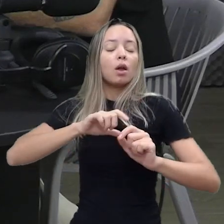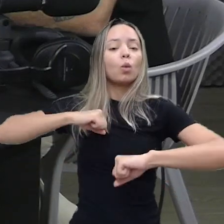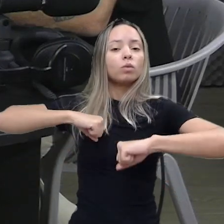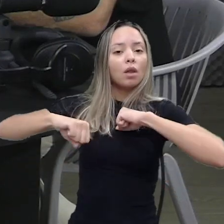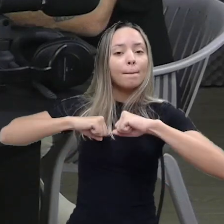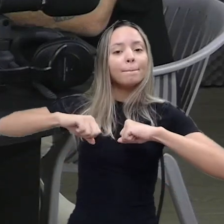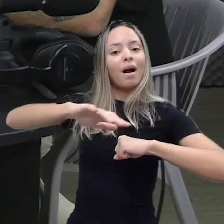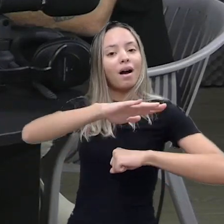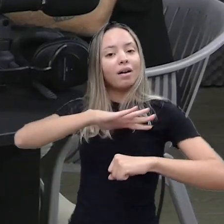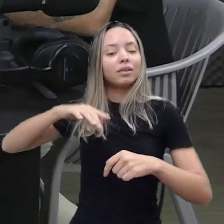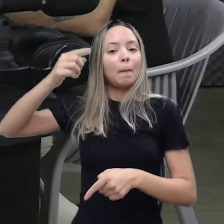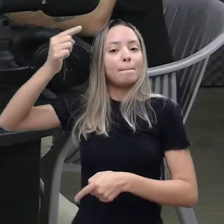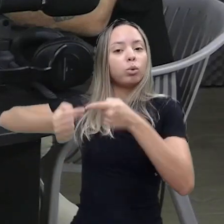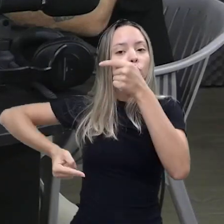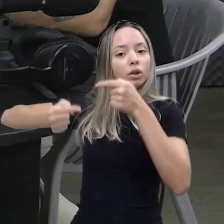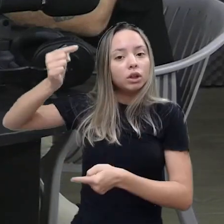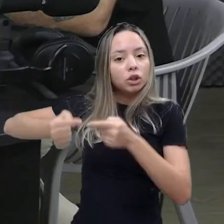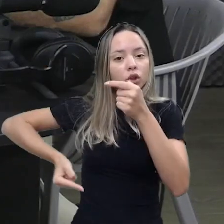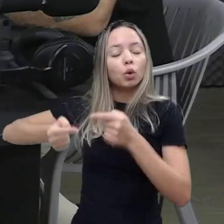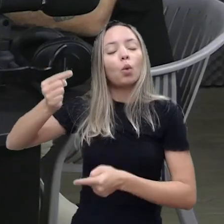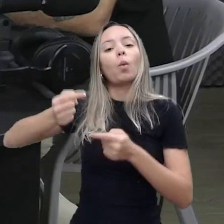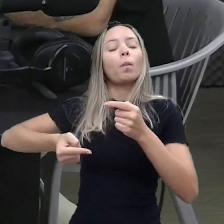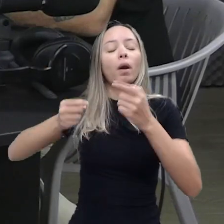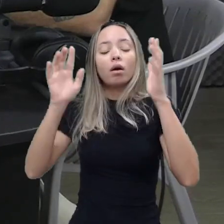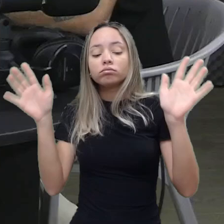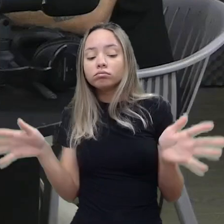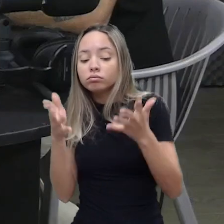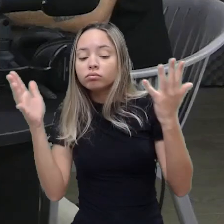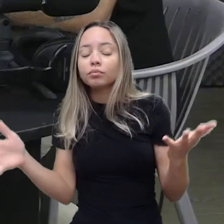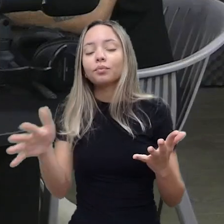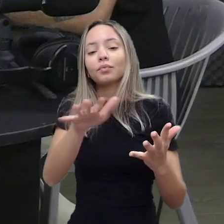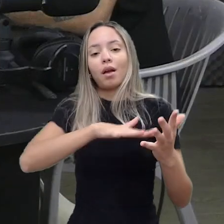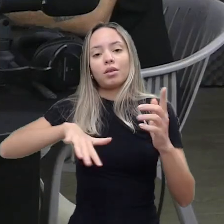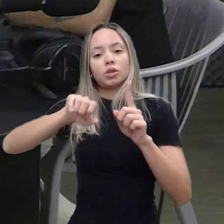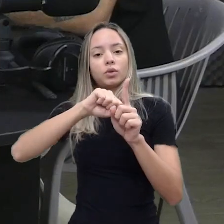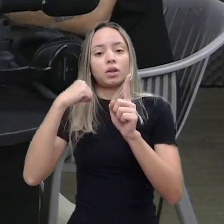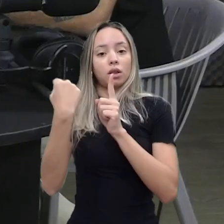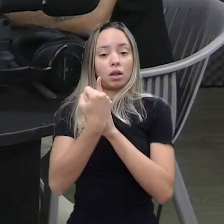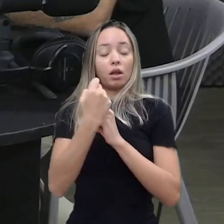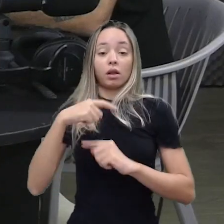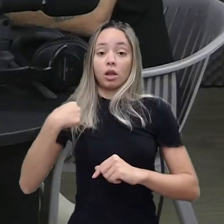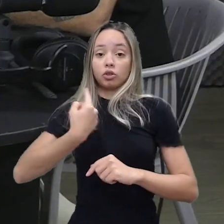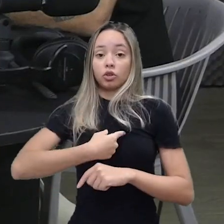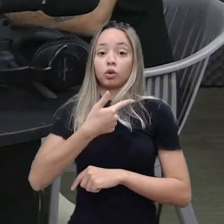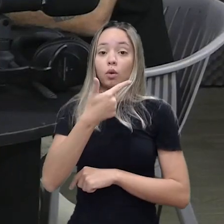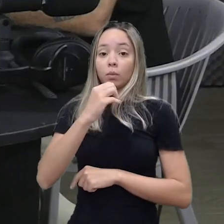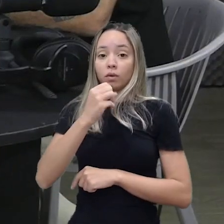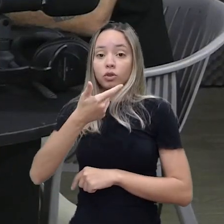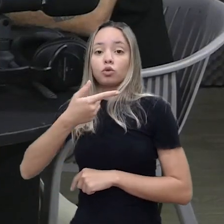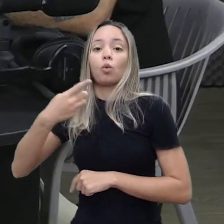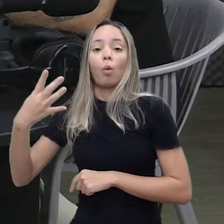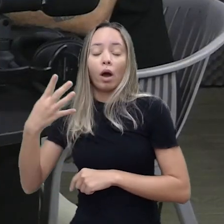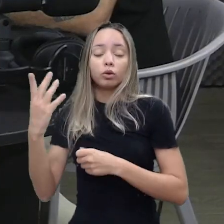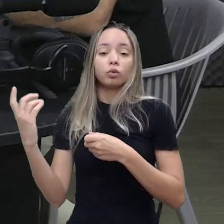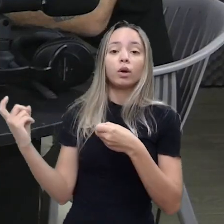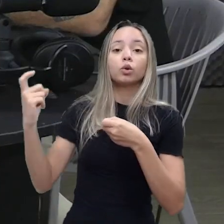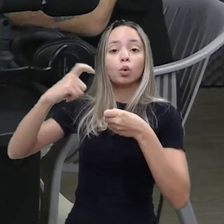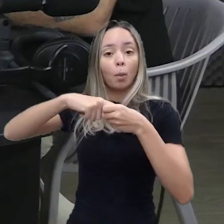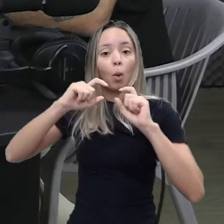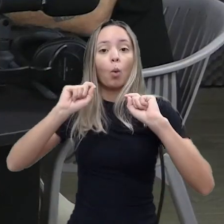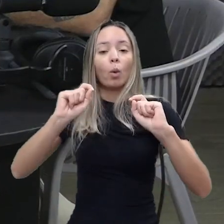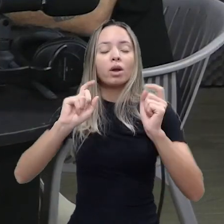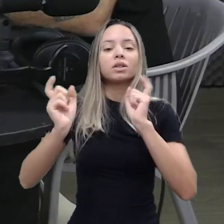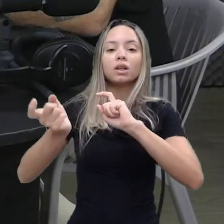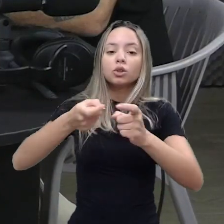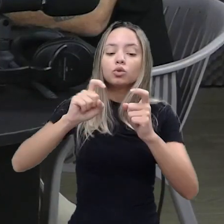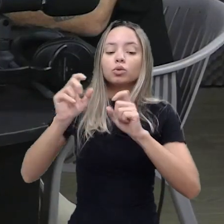públicas para este segmento da sociedade, a gente, em 2024, retomou, né, fortemente essa